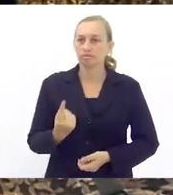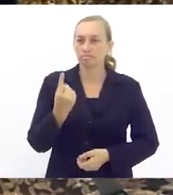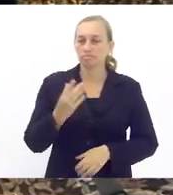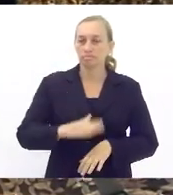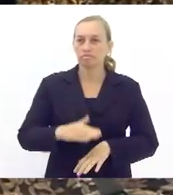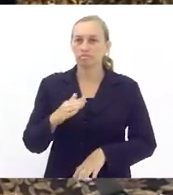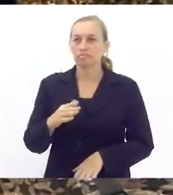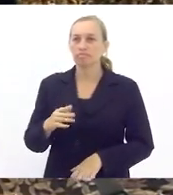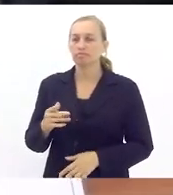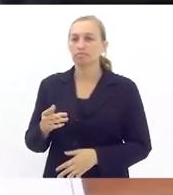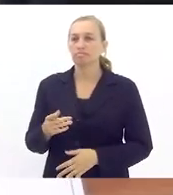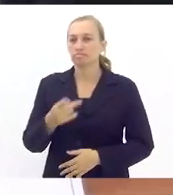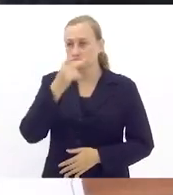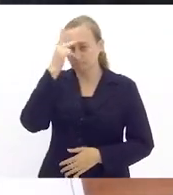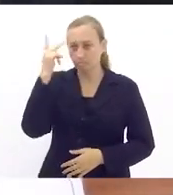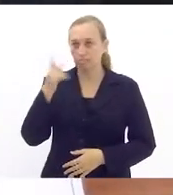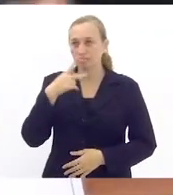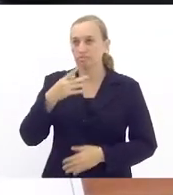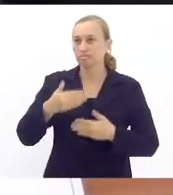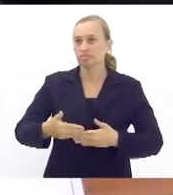escrita para gente